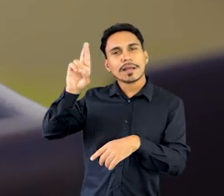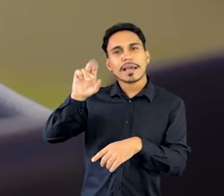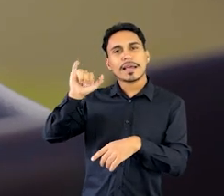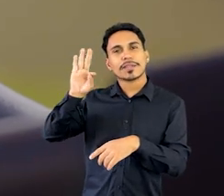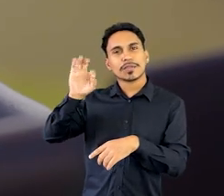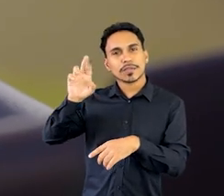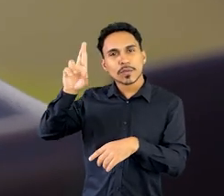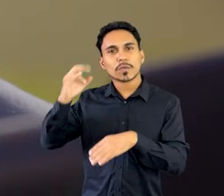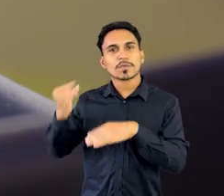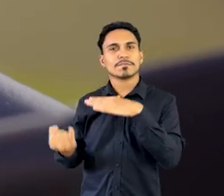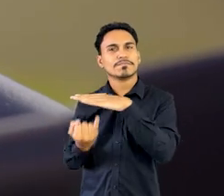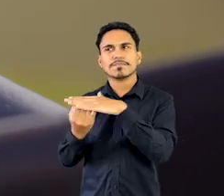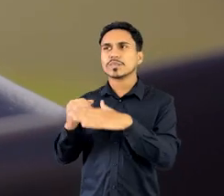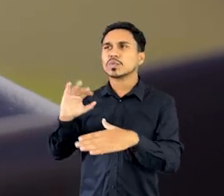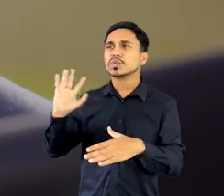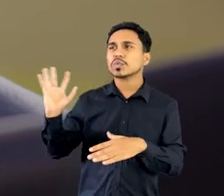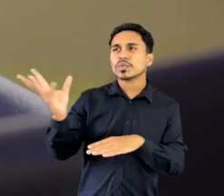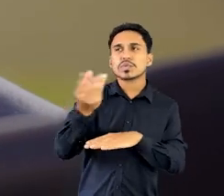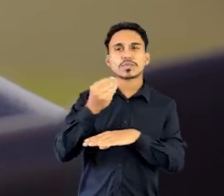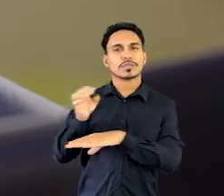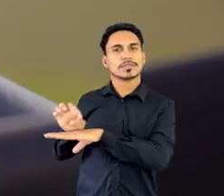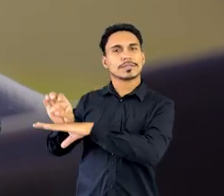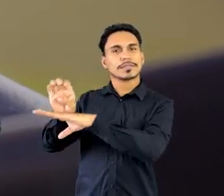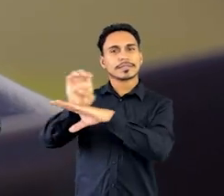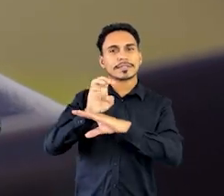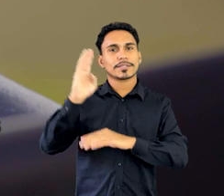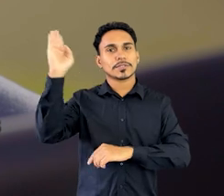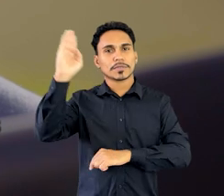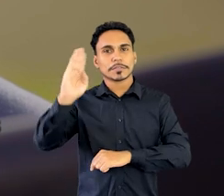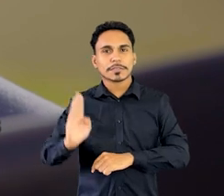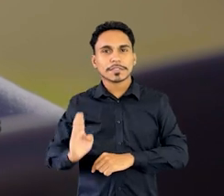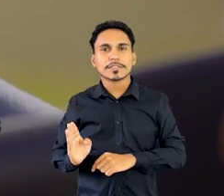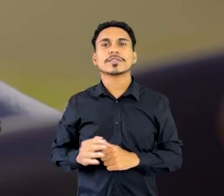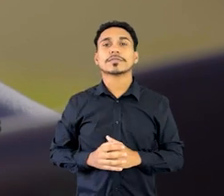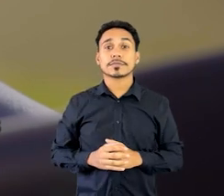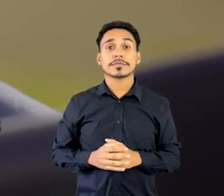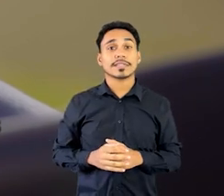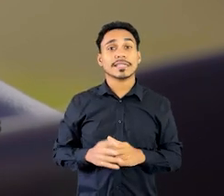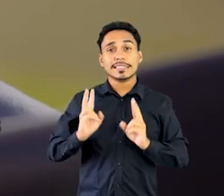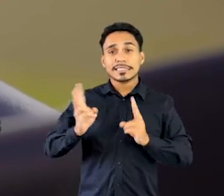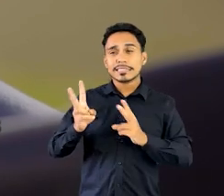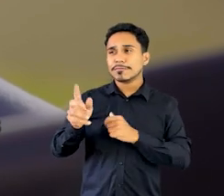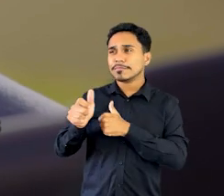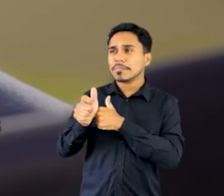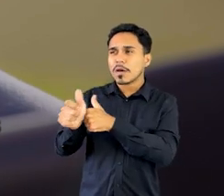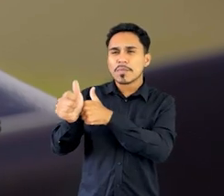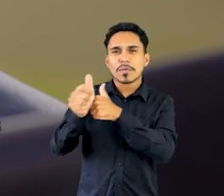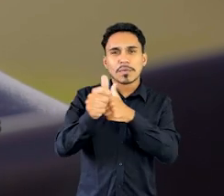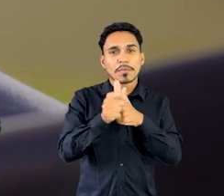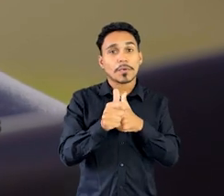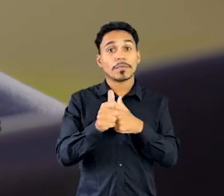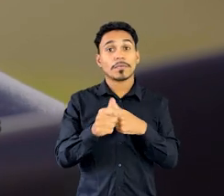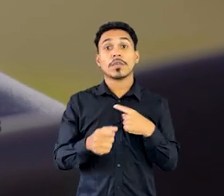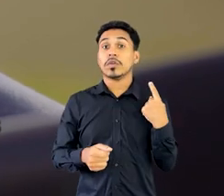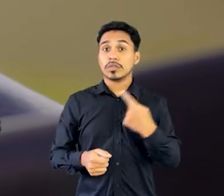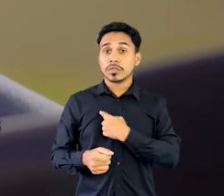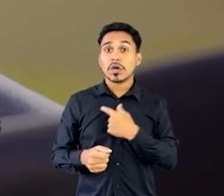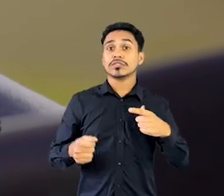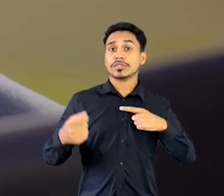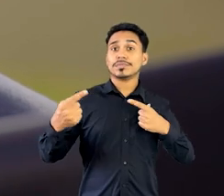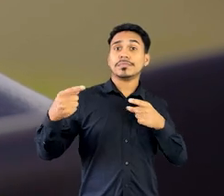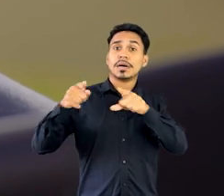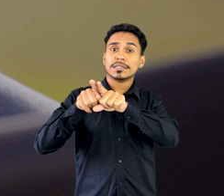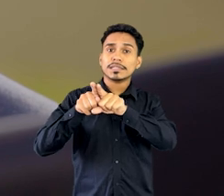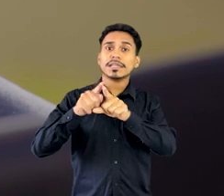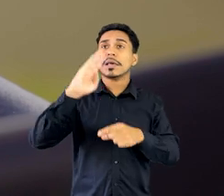estados brasileiros a rede Federal tem uma grande vantagem competitiva que está em todas as mesos regiões nós estamos atingimos todas as mesas regiões